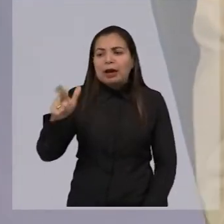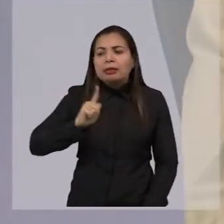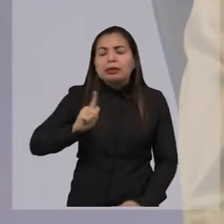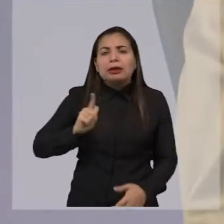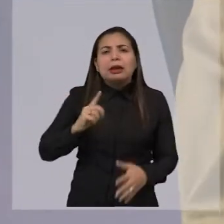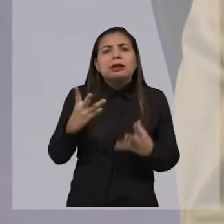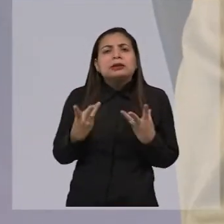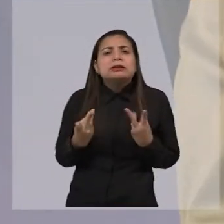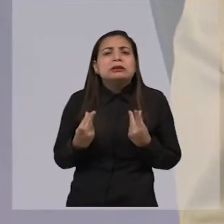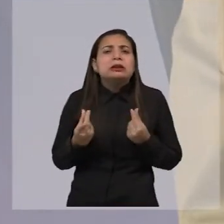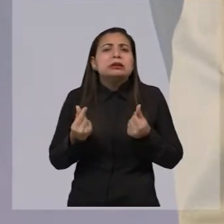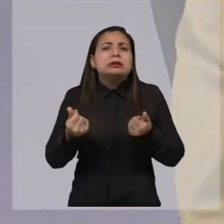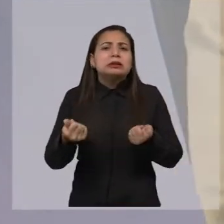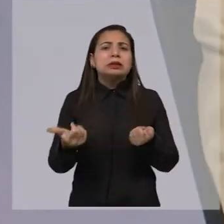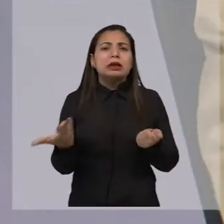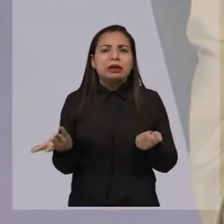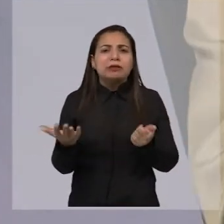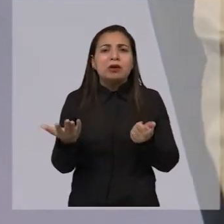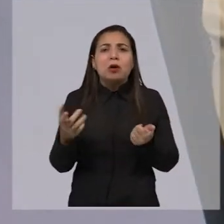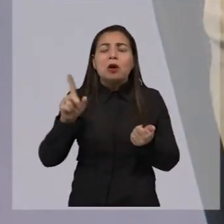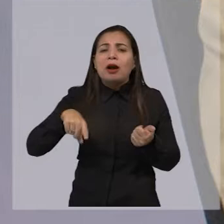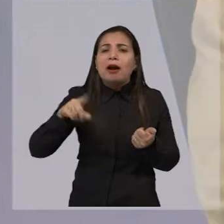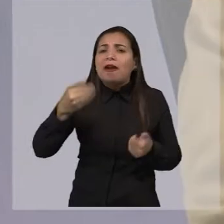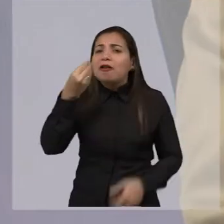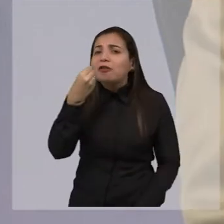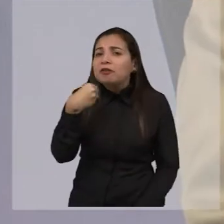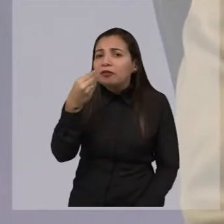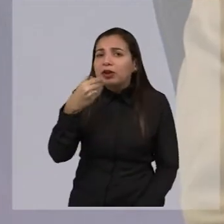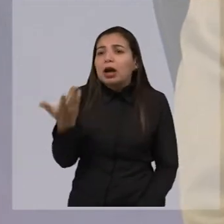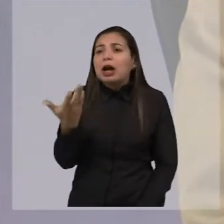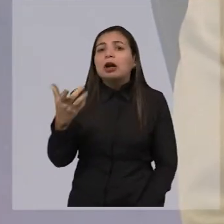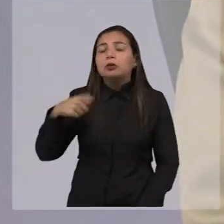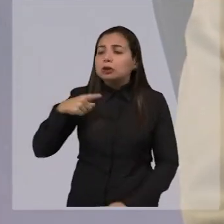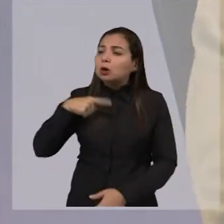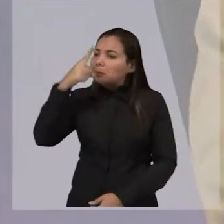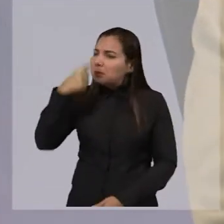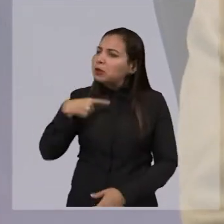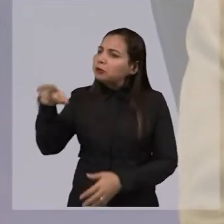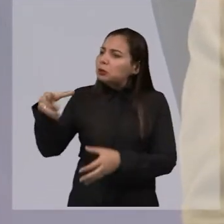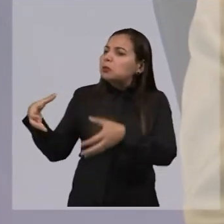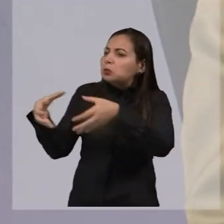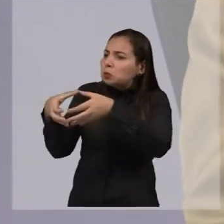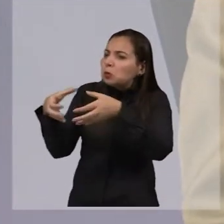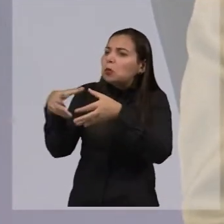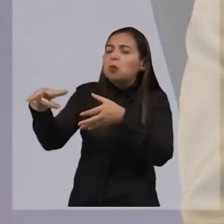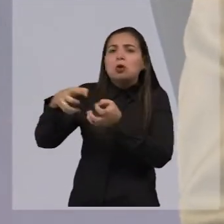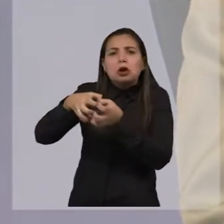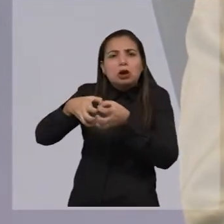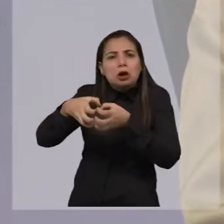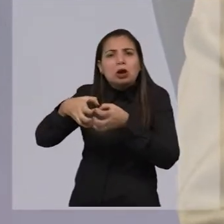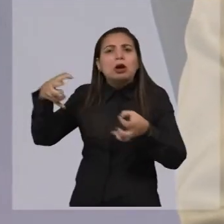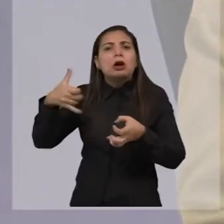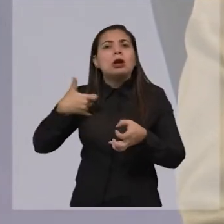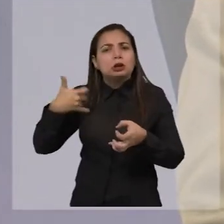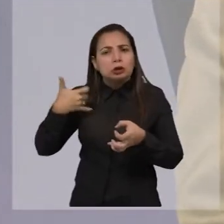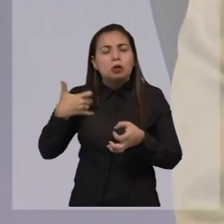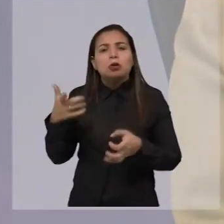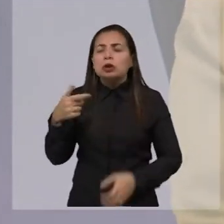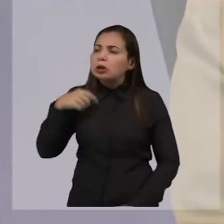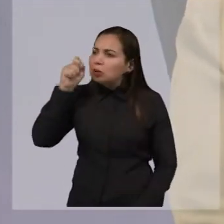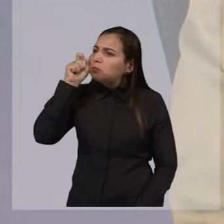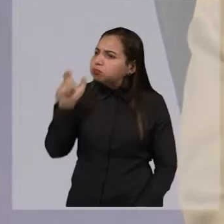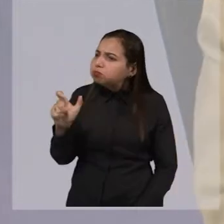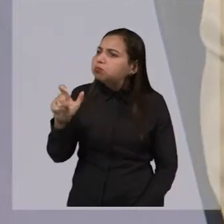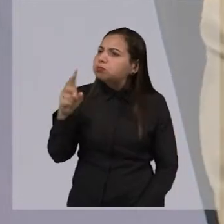mais sensibilidade. Nós estávamos caminhando lá dentro, tinham 2 idosos discutindo assim, a gente veio passando, ela olhou, o que é isso? Não, doutora, desculpe, não sei o que,